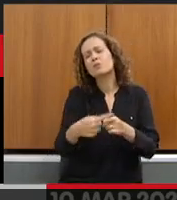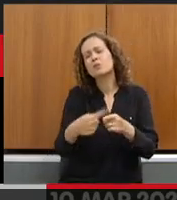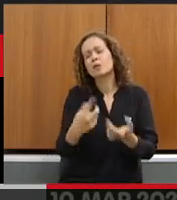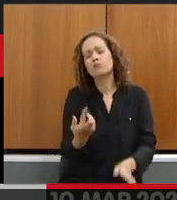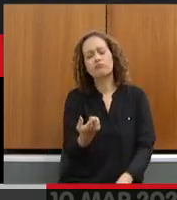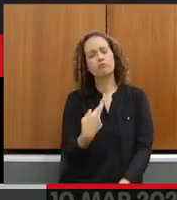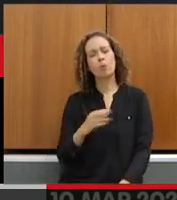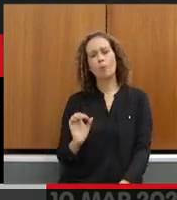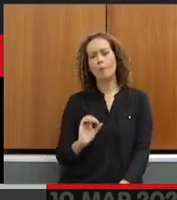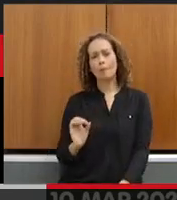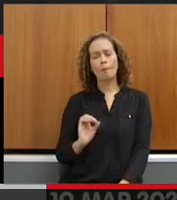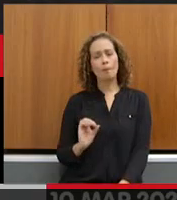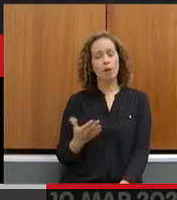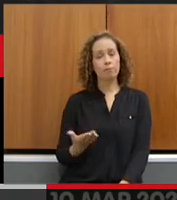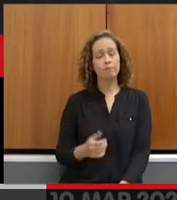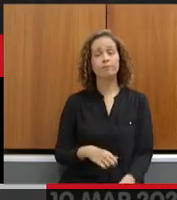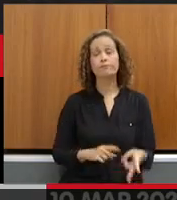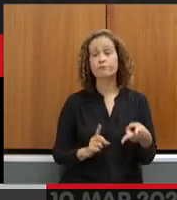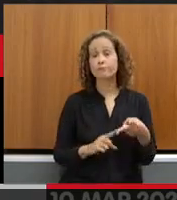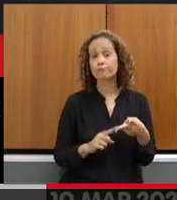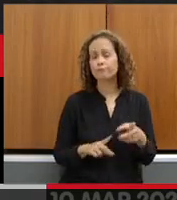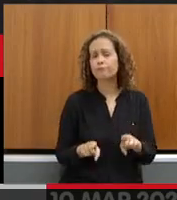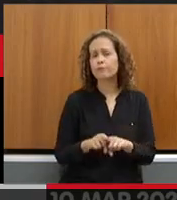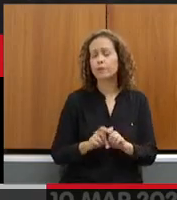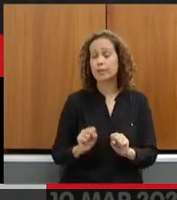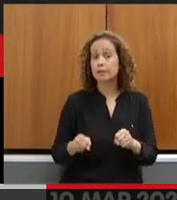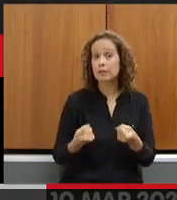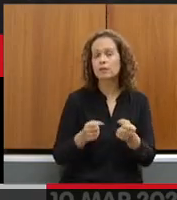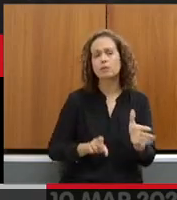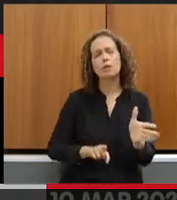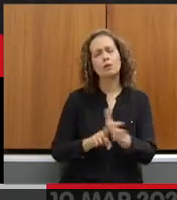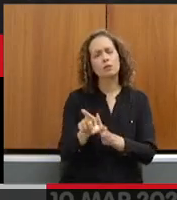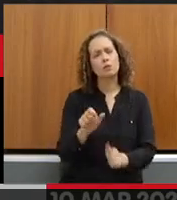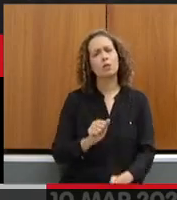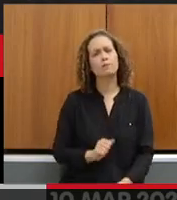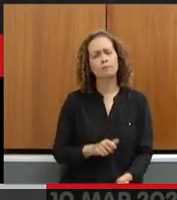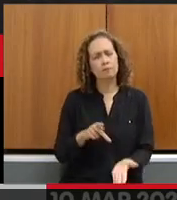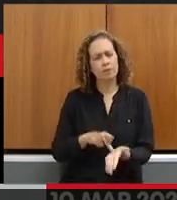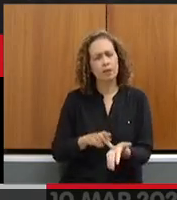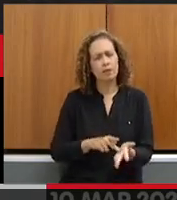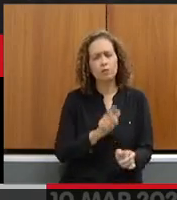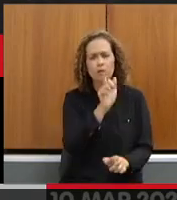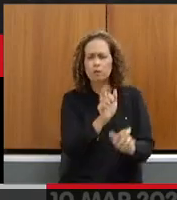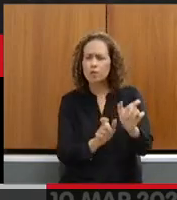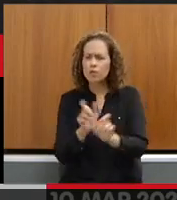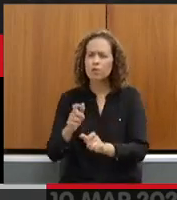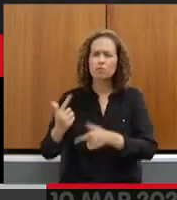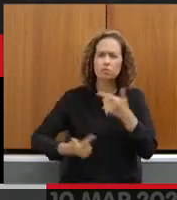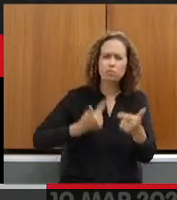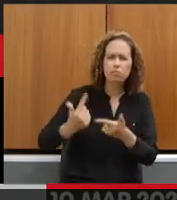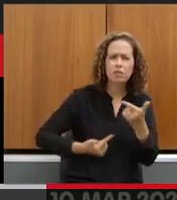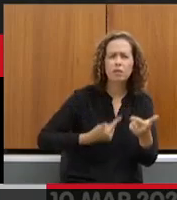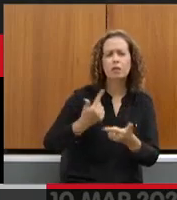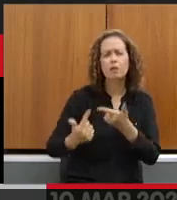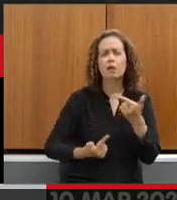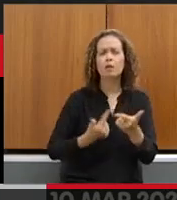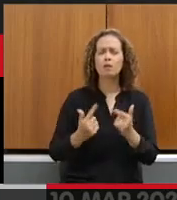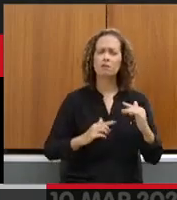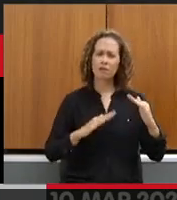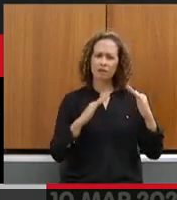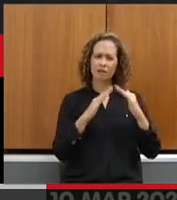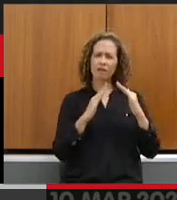respondida e segundo reforçar a pergunta se de fato um servidor que tá trabalhando em Home Office